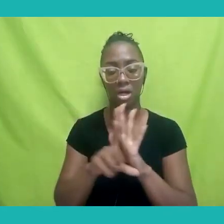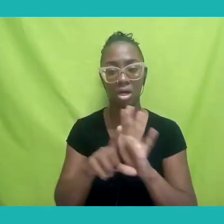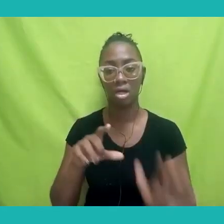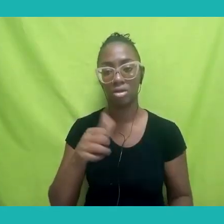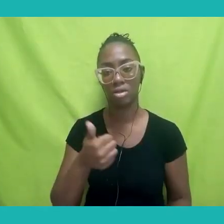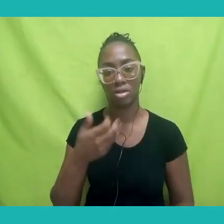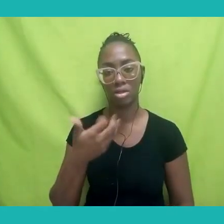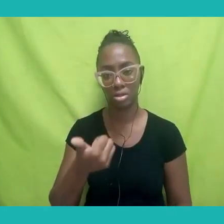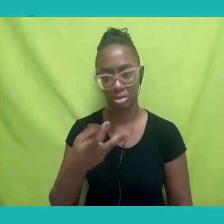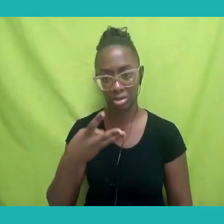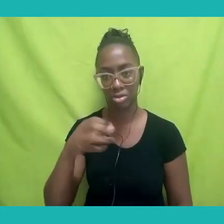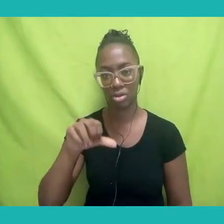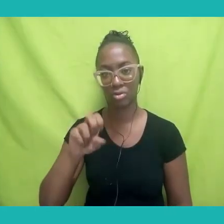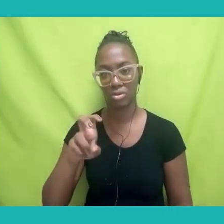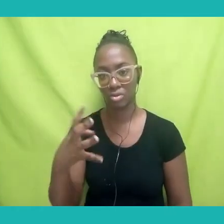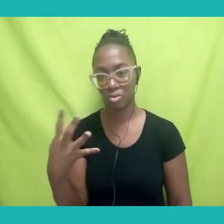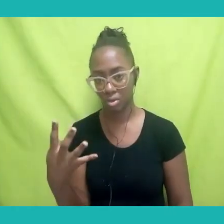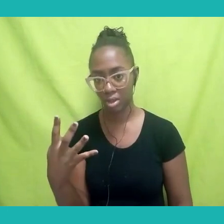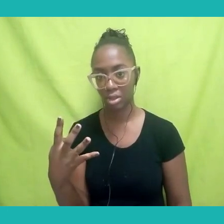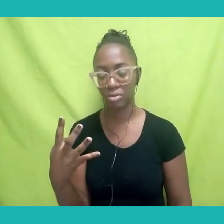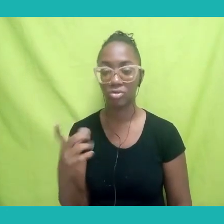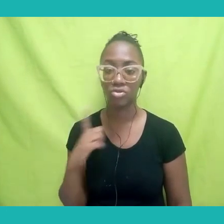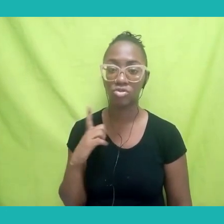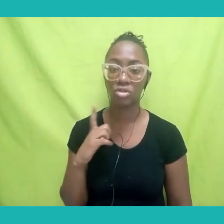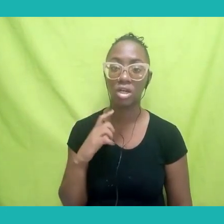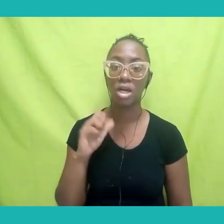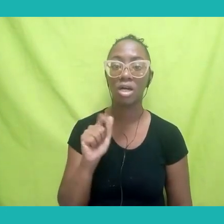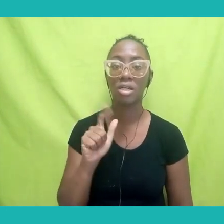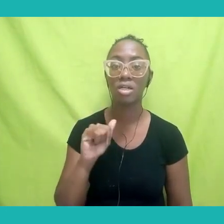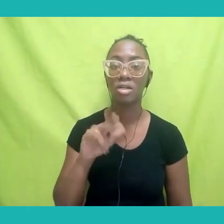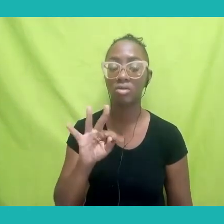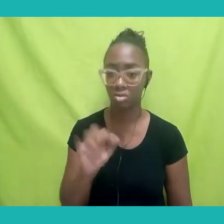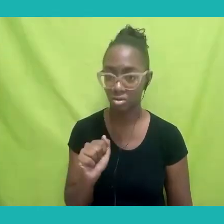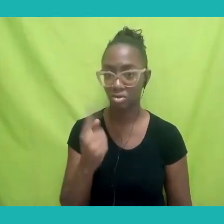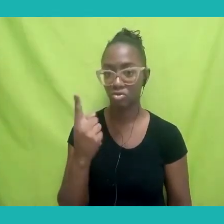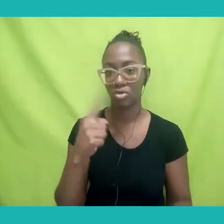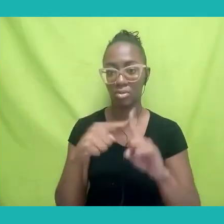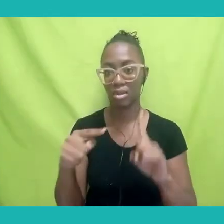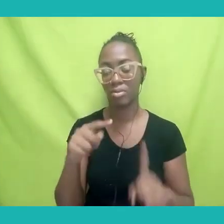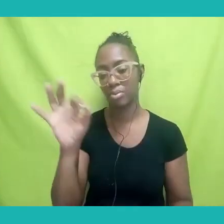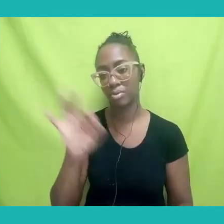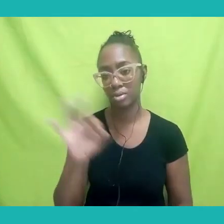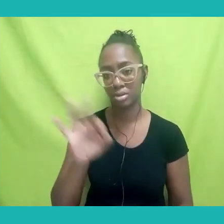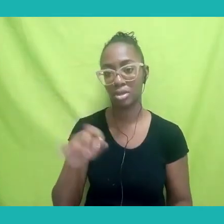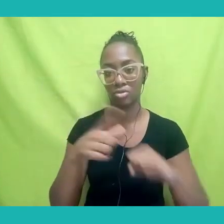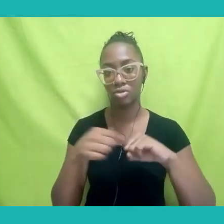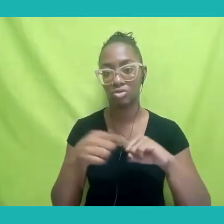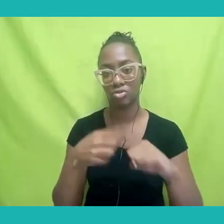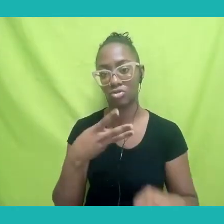nós tínhamos a alíquota ordinária de 7,5% e a alíquota especial de 1,5% do artigo 31 da